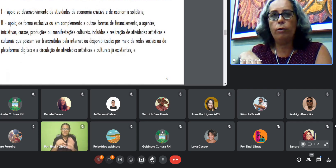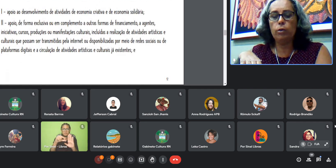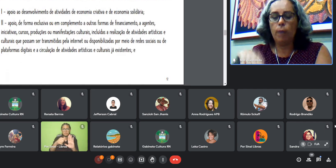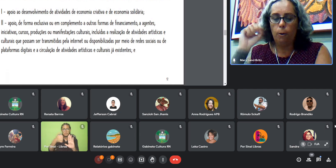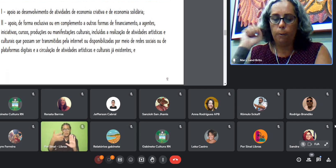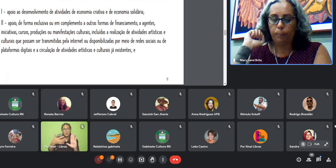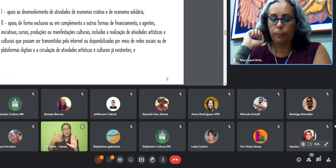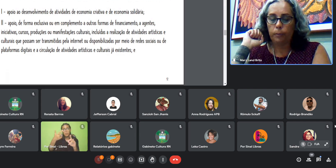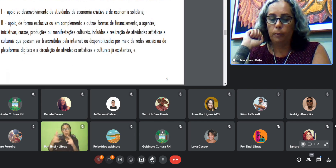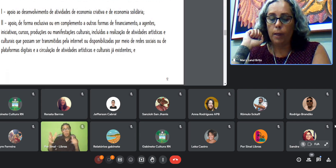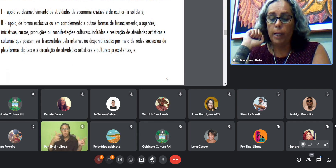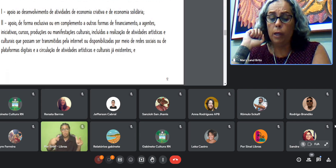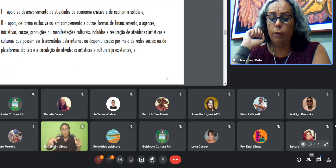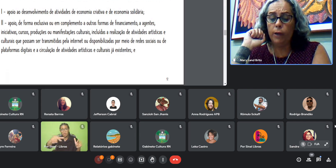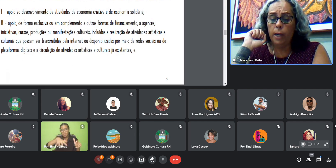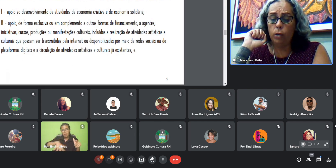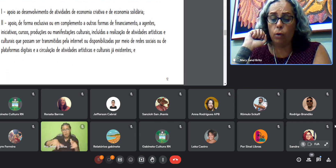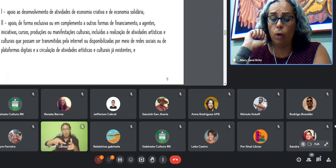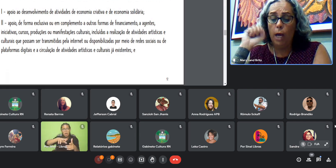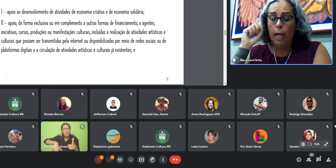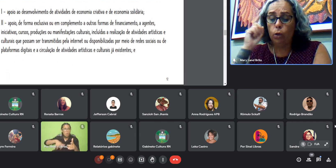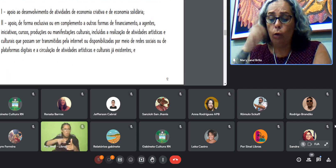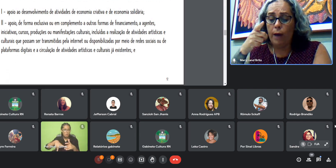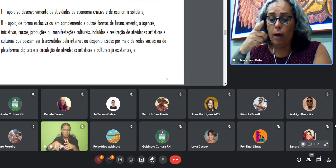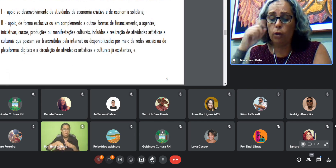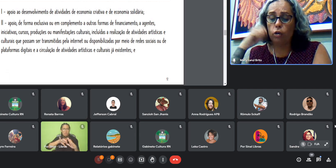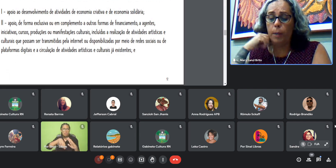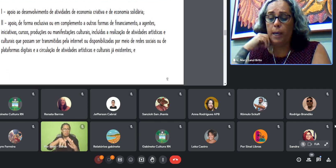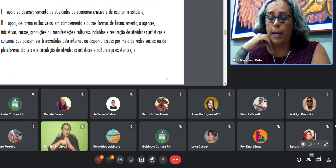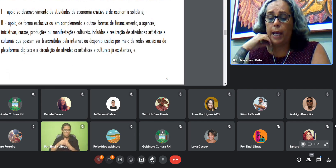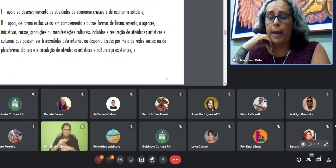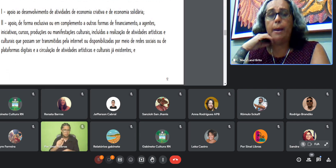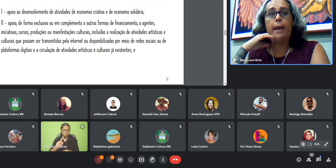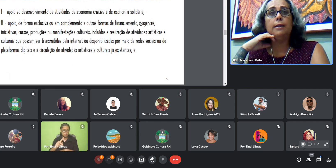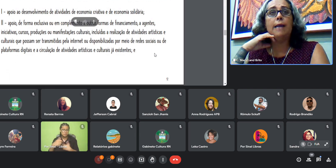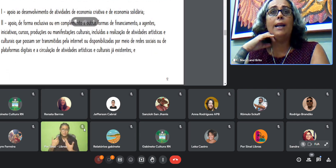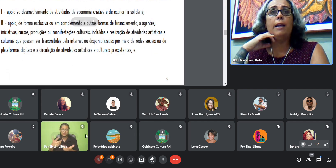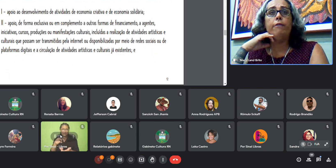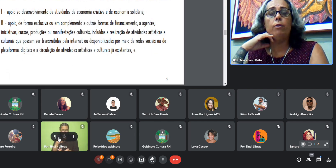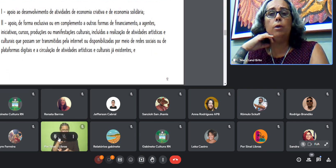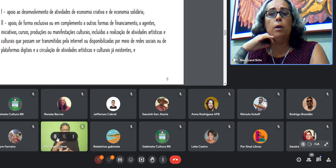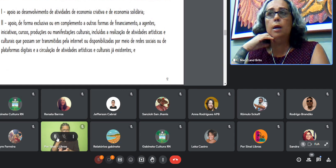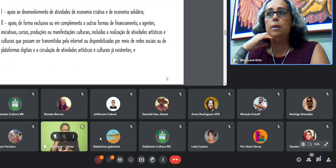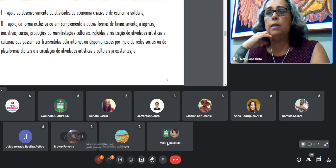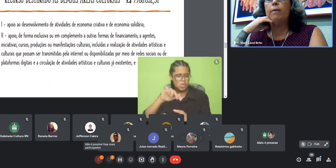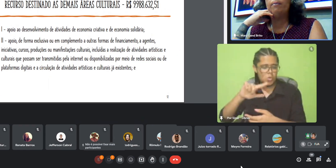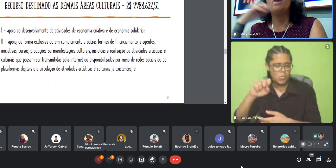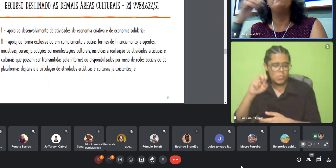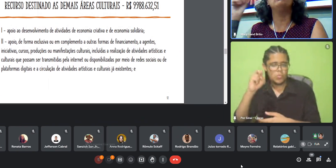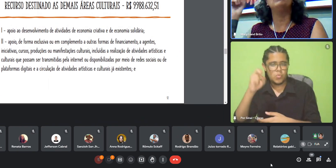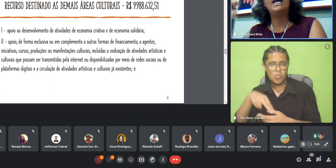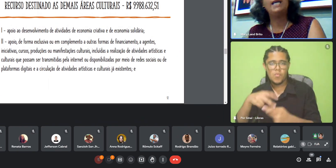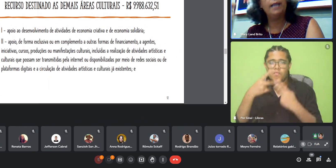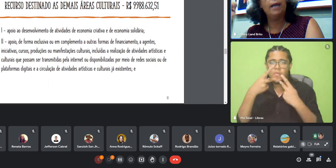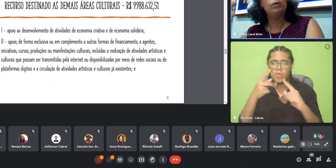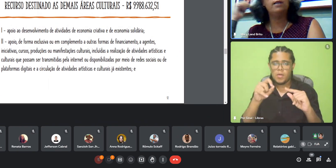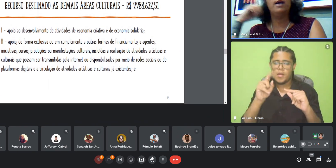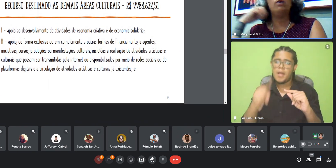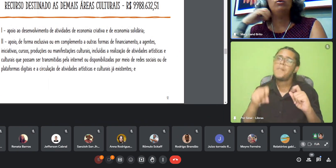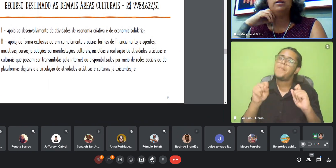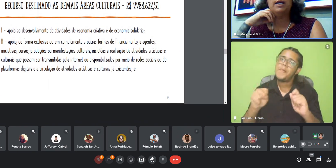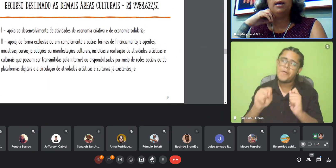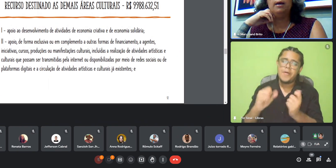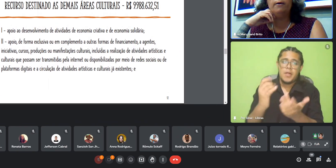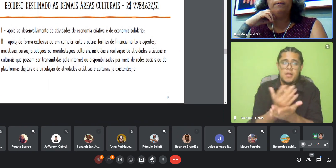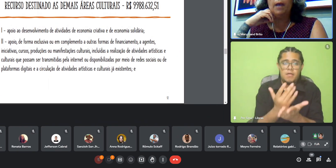audiovisual. Então, Vanilson, tu falou sobre querer lançar livro, escrever poema, então estaria dentro desse